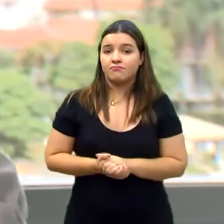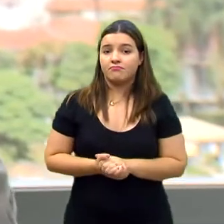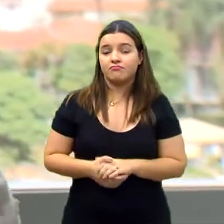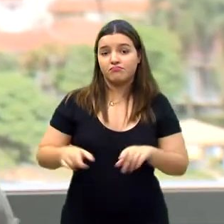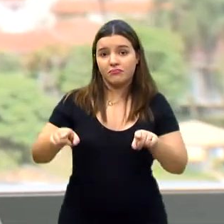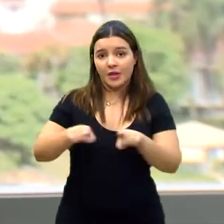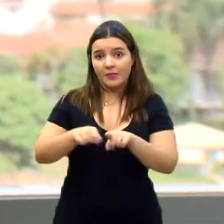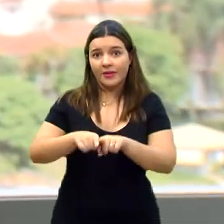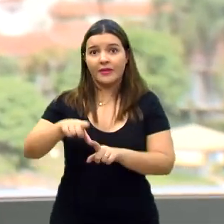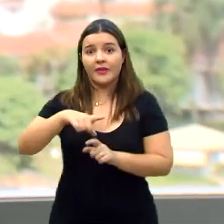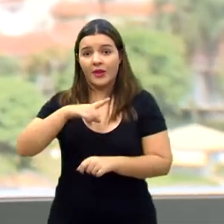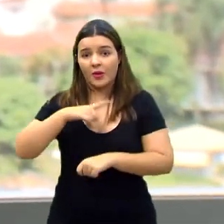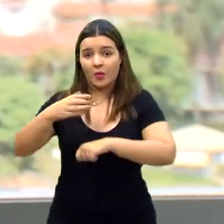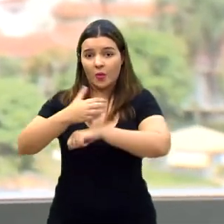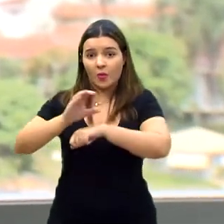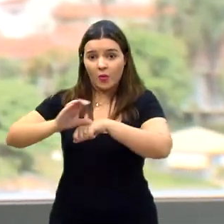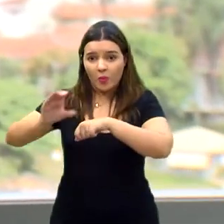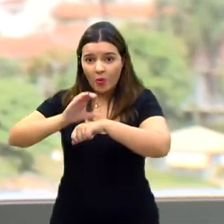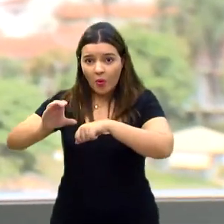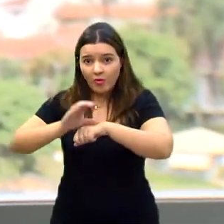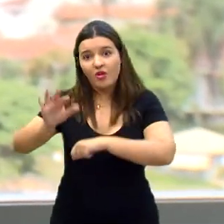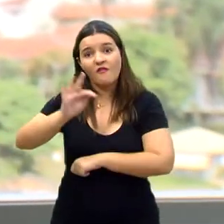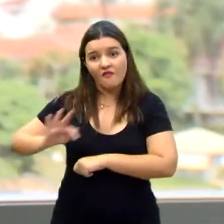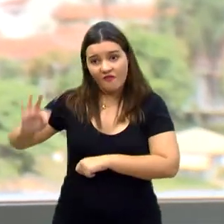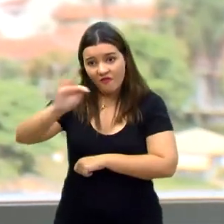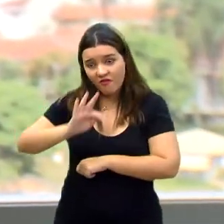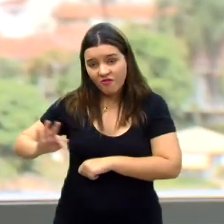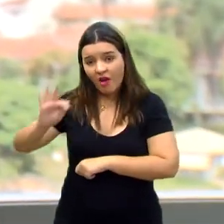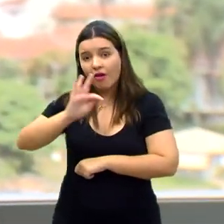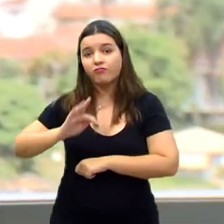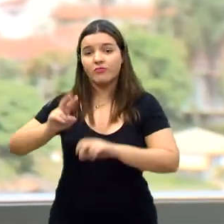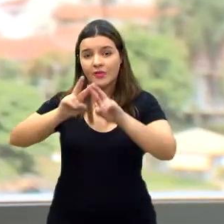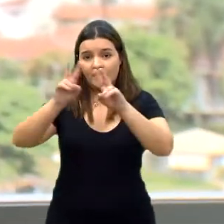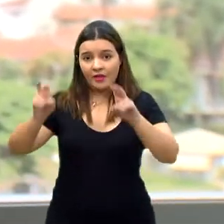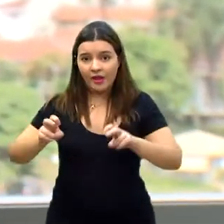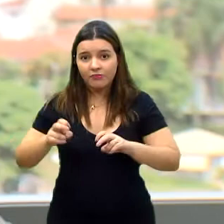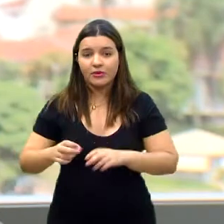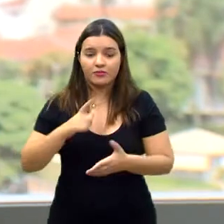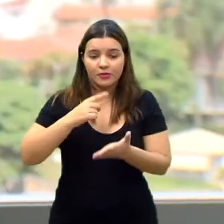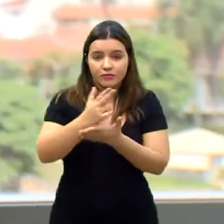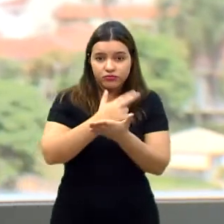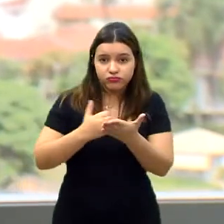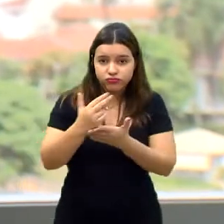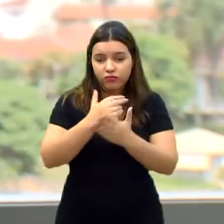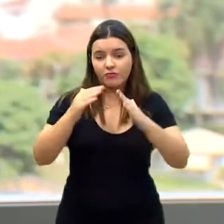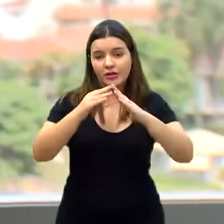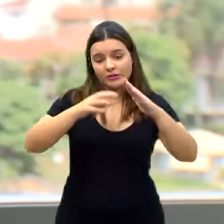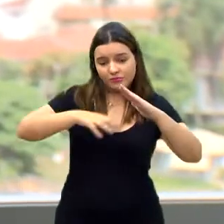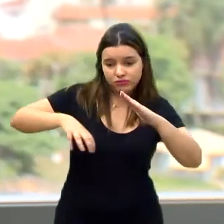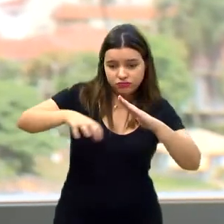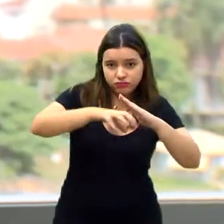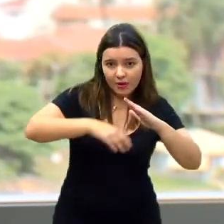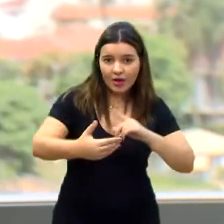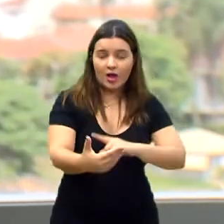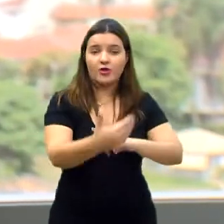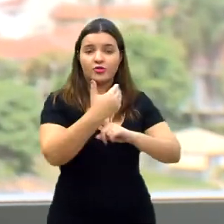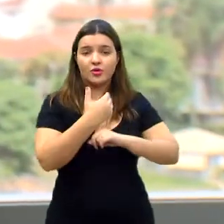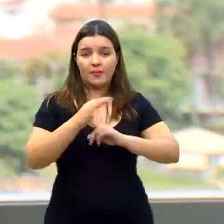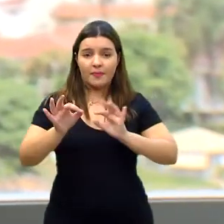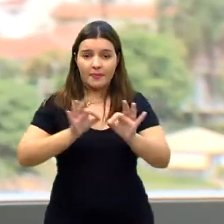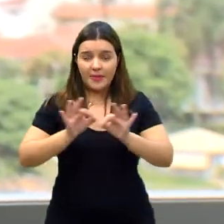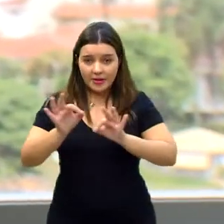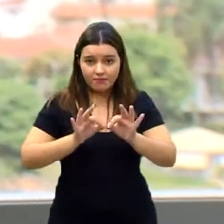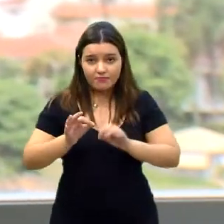e tem cursos também de Formação superior e são cursos muito interessante que te preparam com a